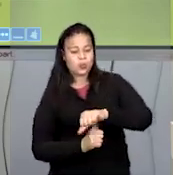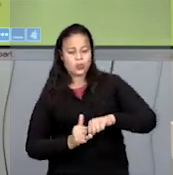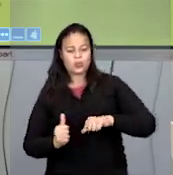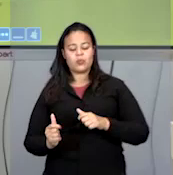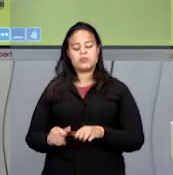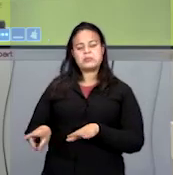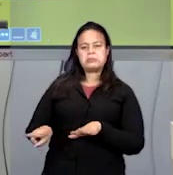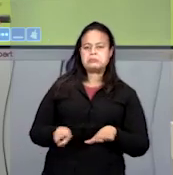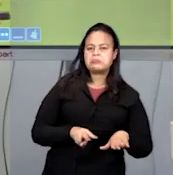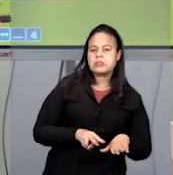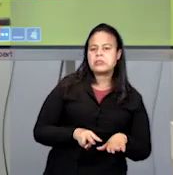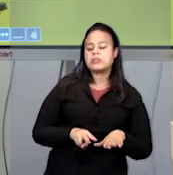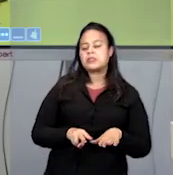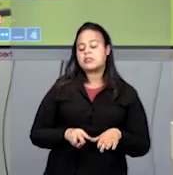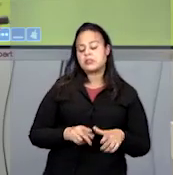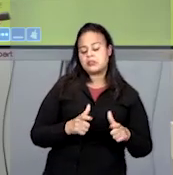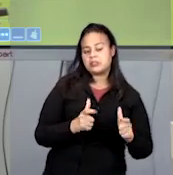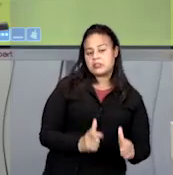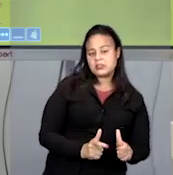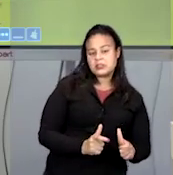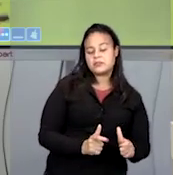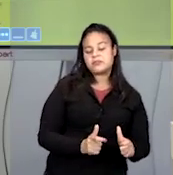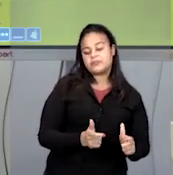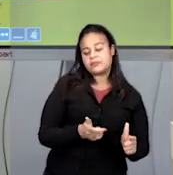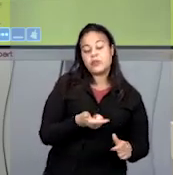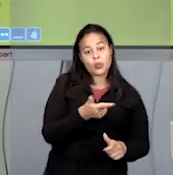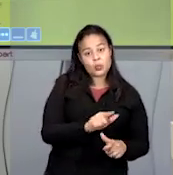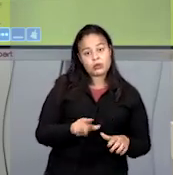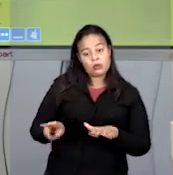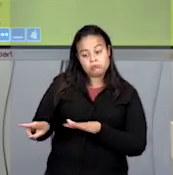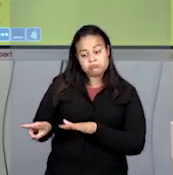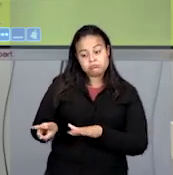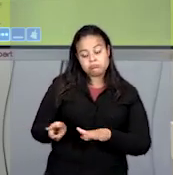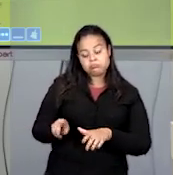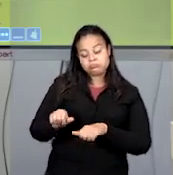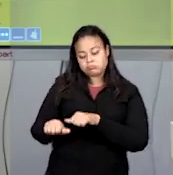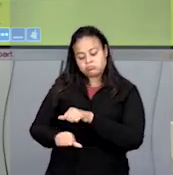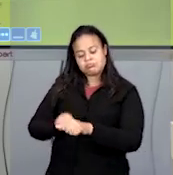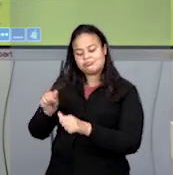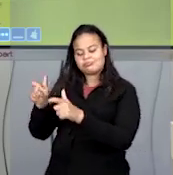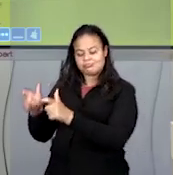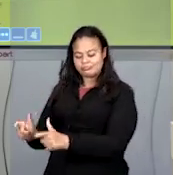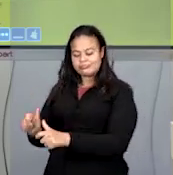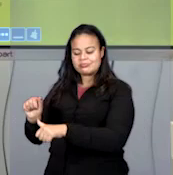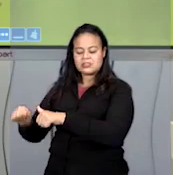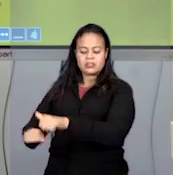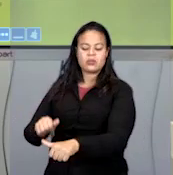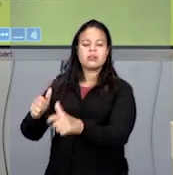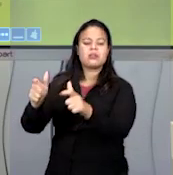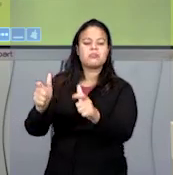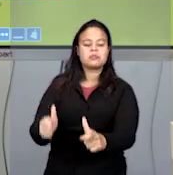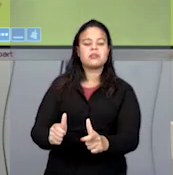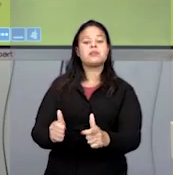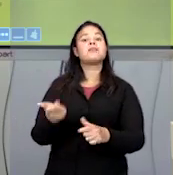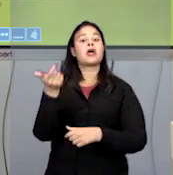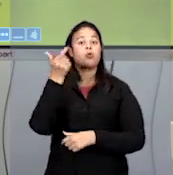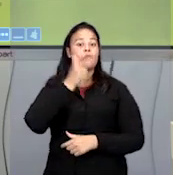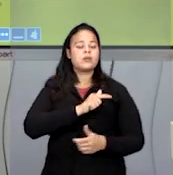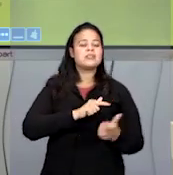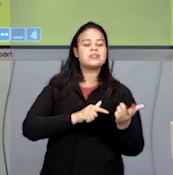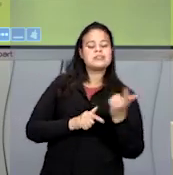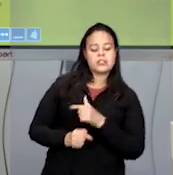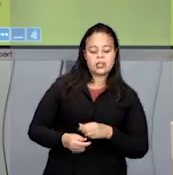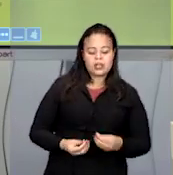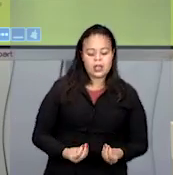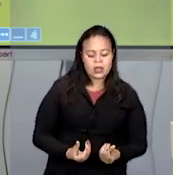por umas semanas, o gado fica num território, na outra semana troca de lugar para permitir a reconstituição